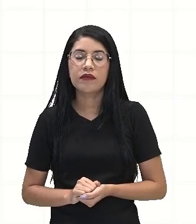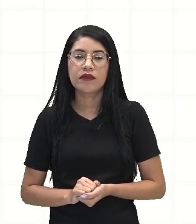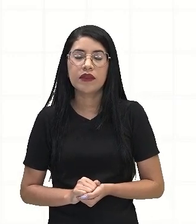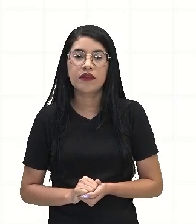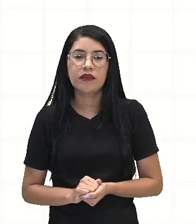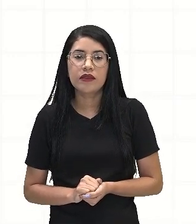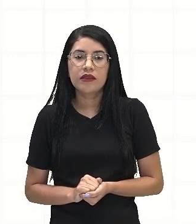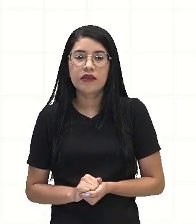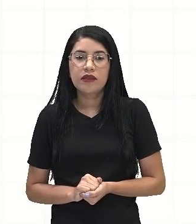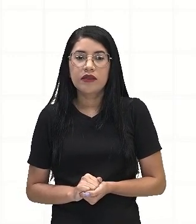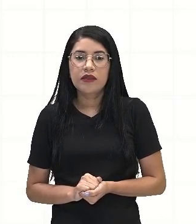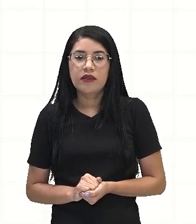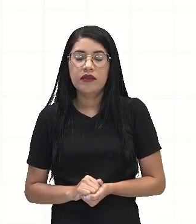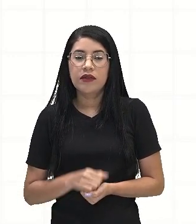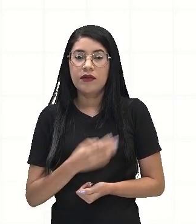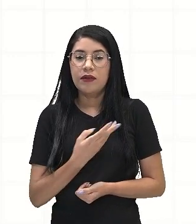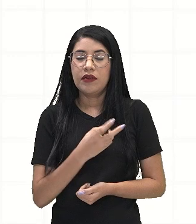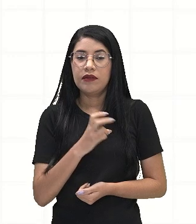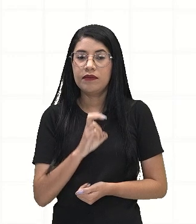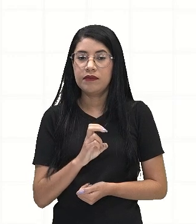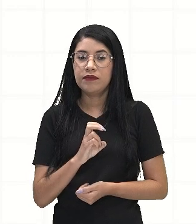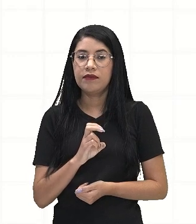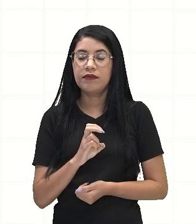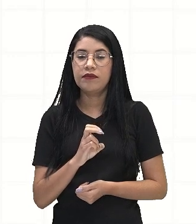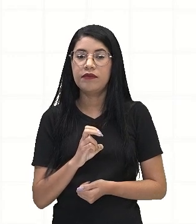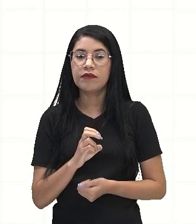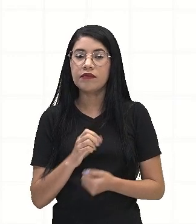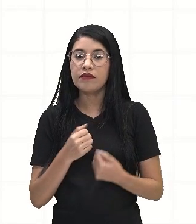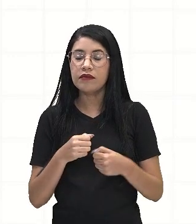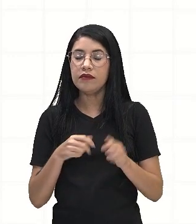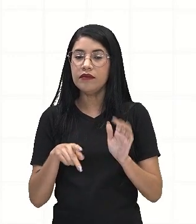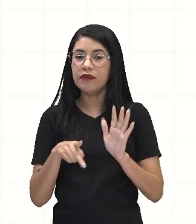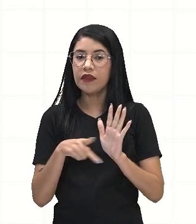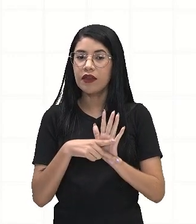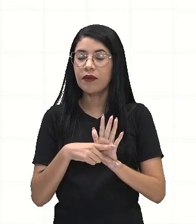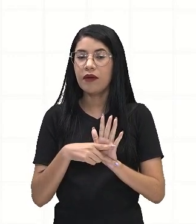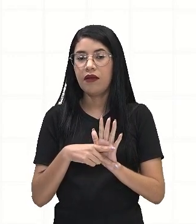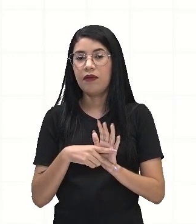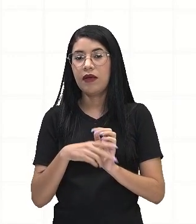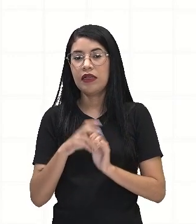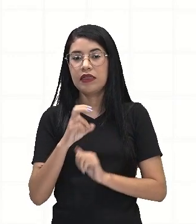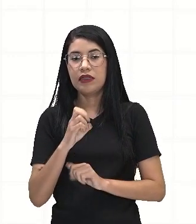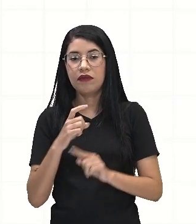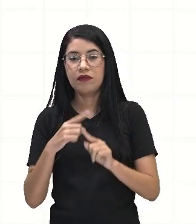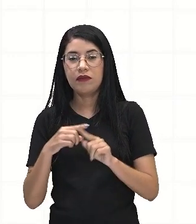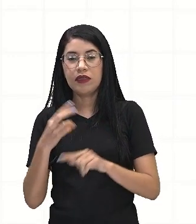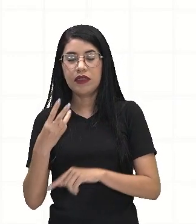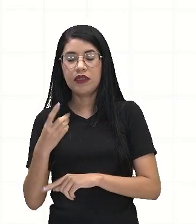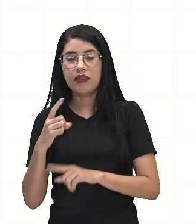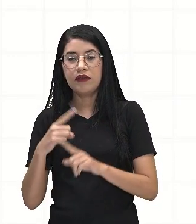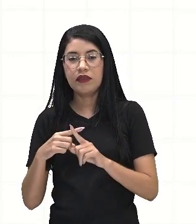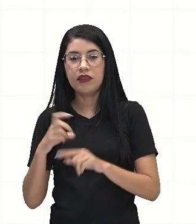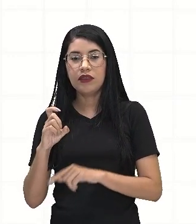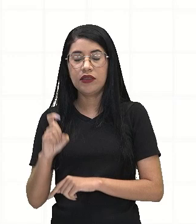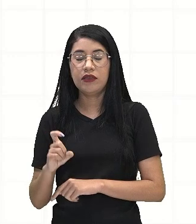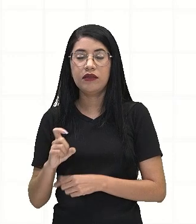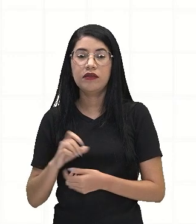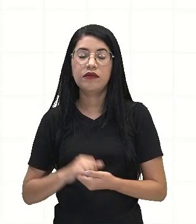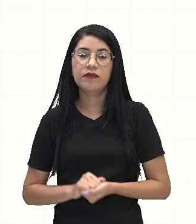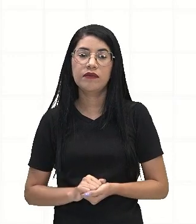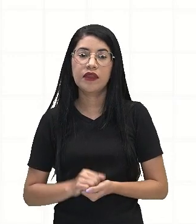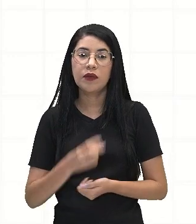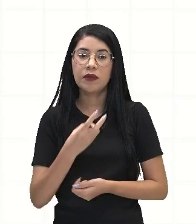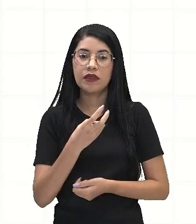né? Olha só, 45 tem que ser igual à multiplicação dos 3. Então, 5 vezes 3 é igual